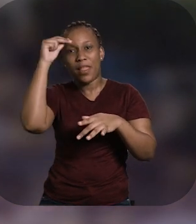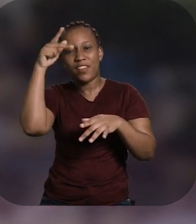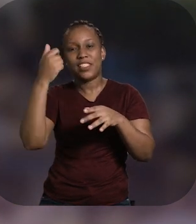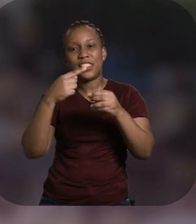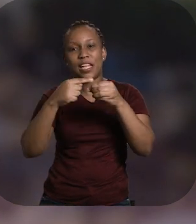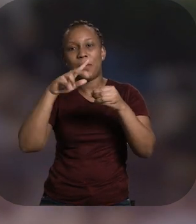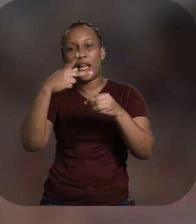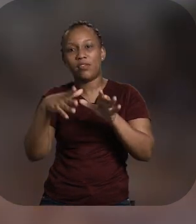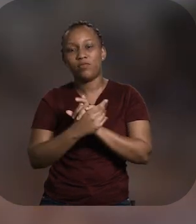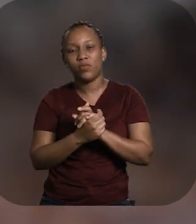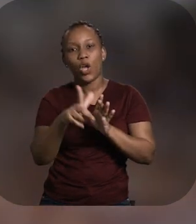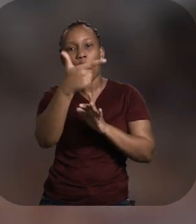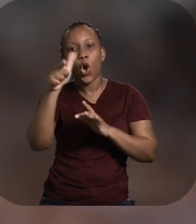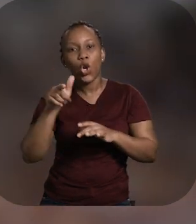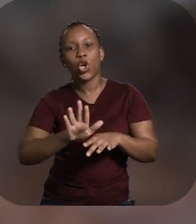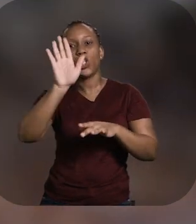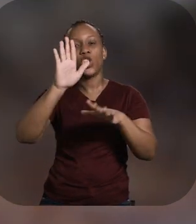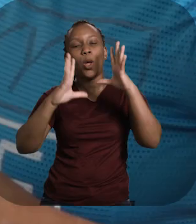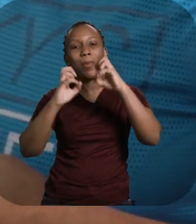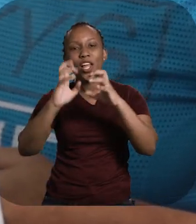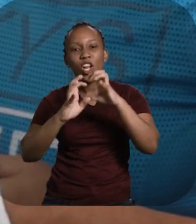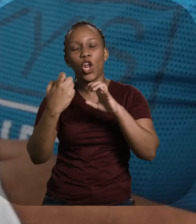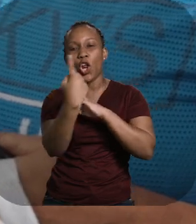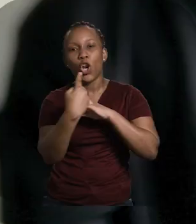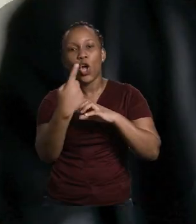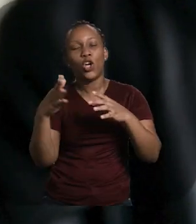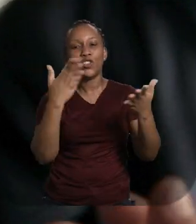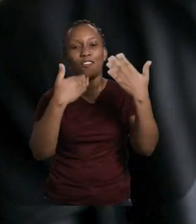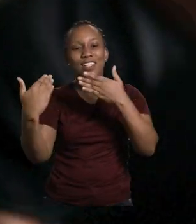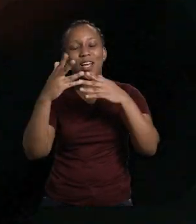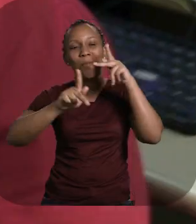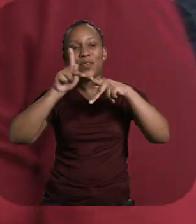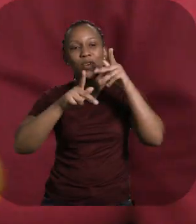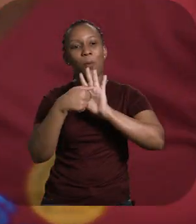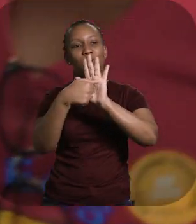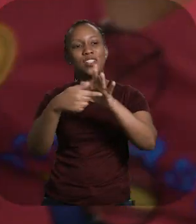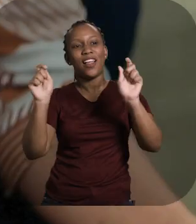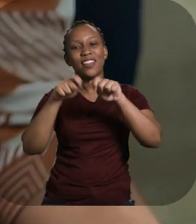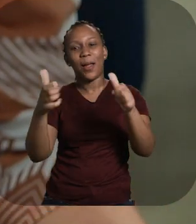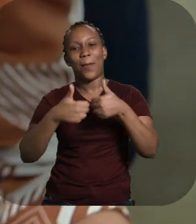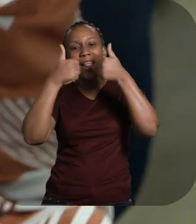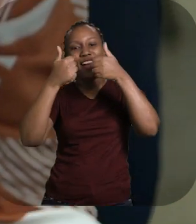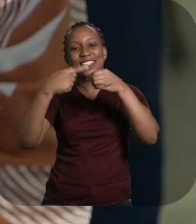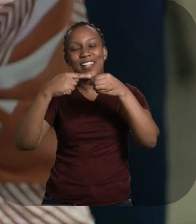como prefeita. Enquanto os outros candidatos brigam, nós escutamos a população e mostramos que